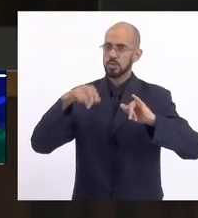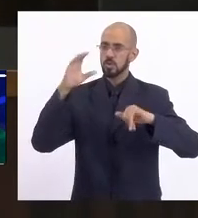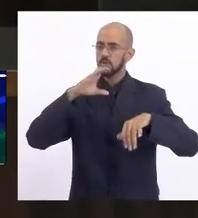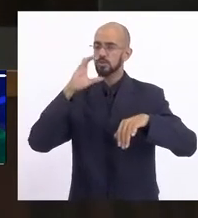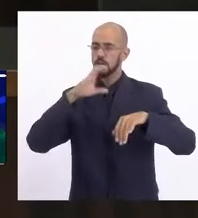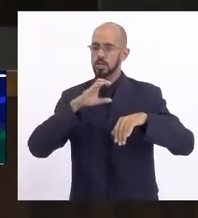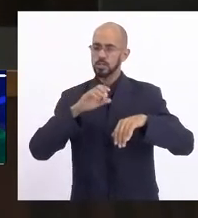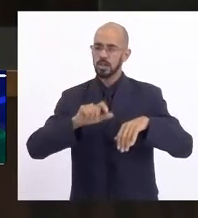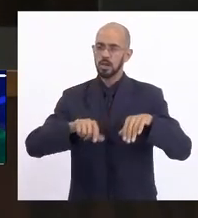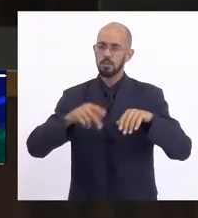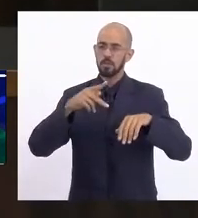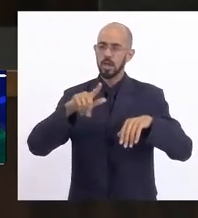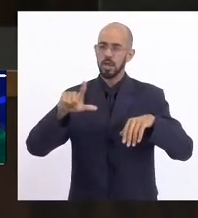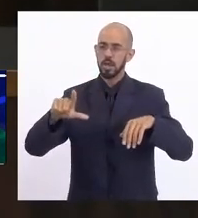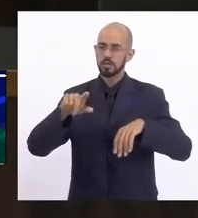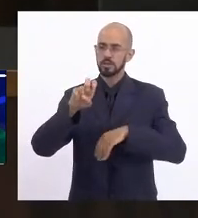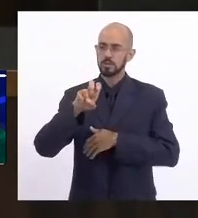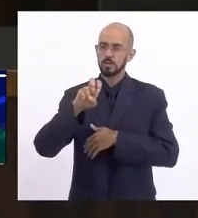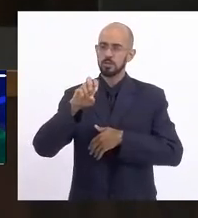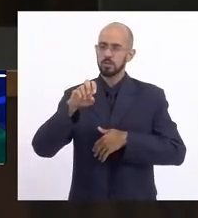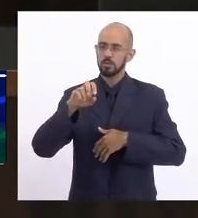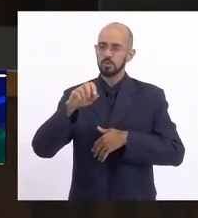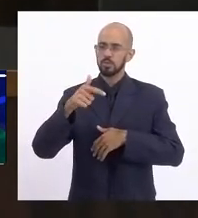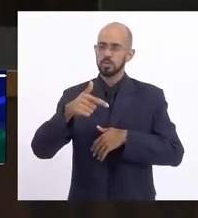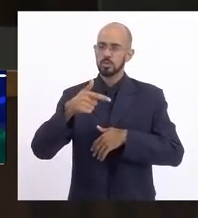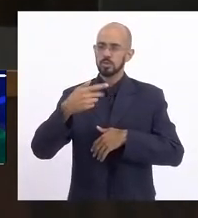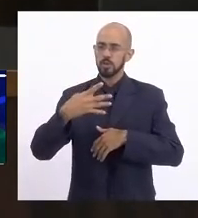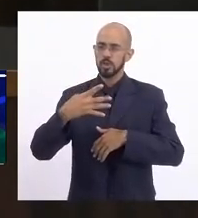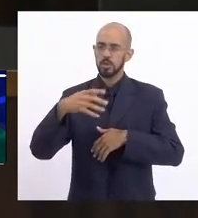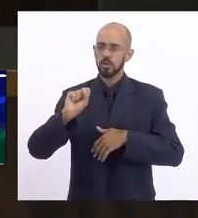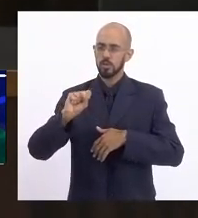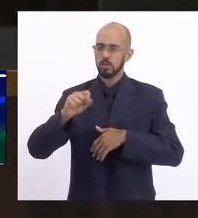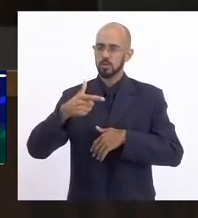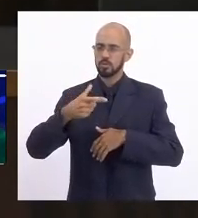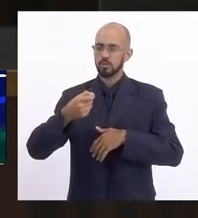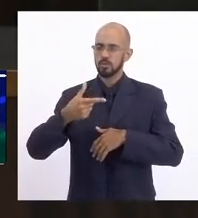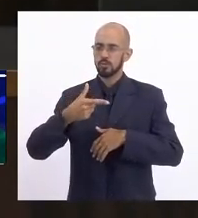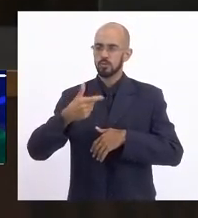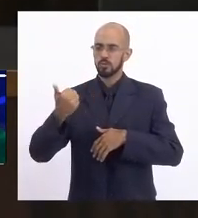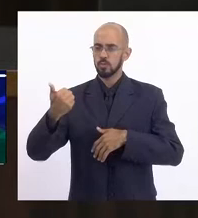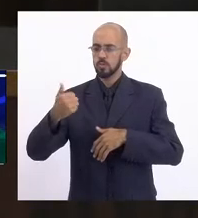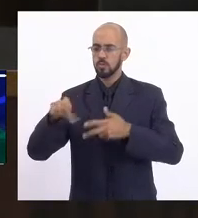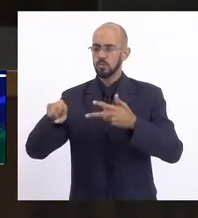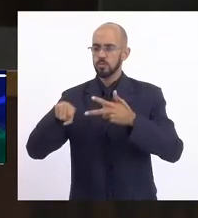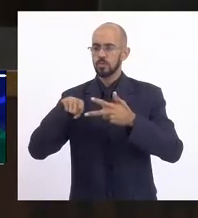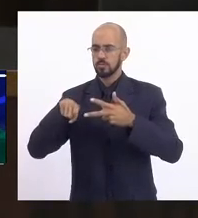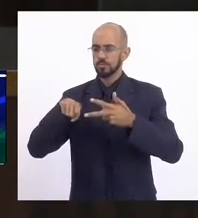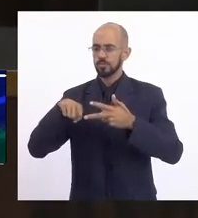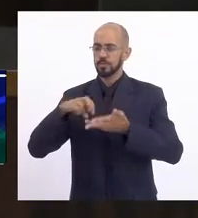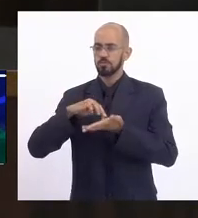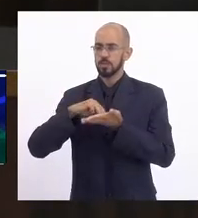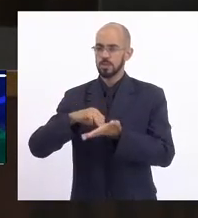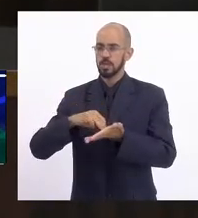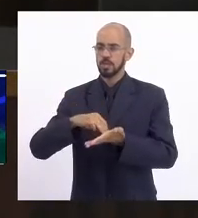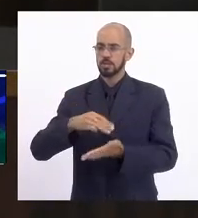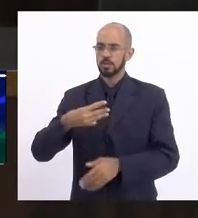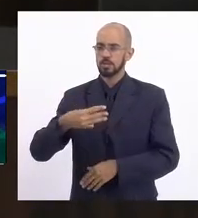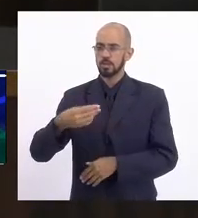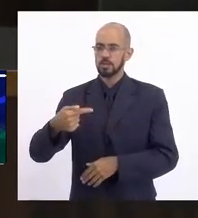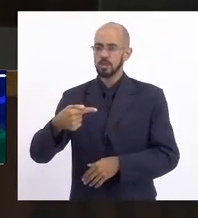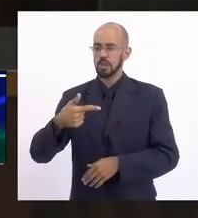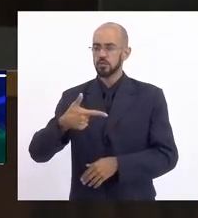única, projeto de lei número 5.248/2021, de autoria do Poder Executivo, mensagem número